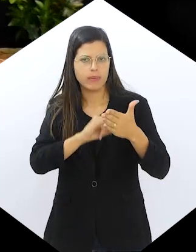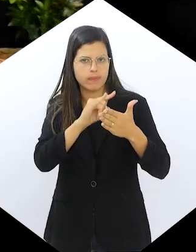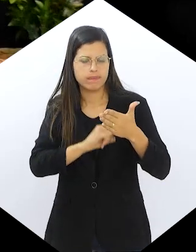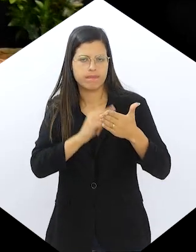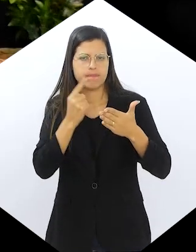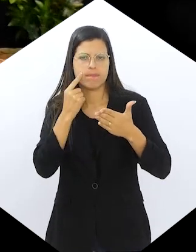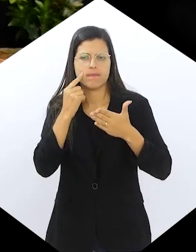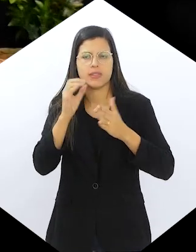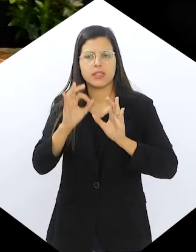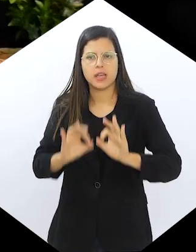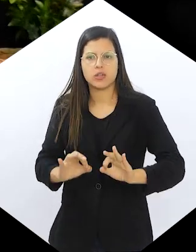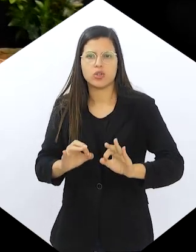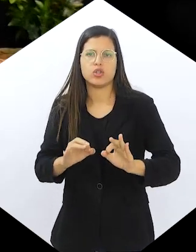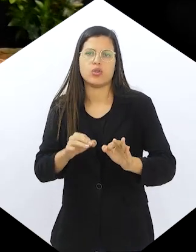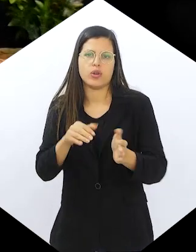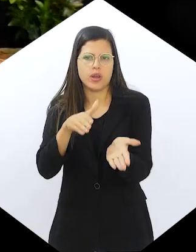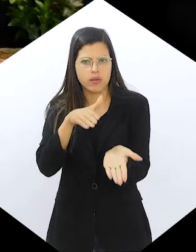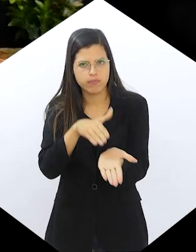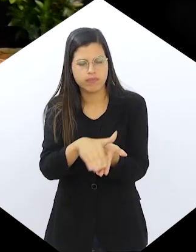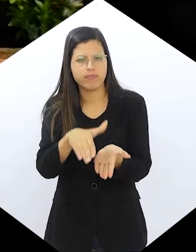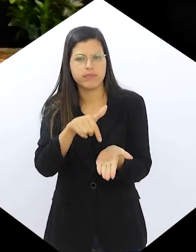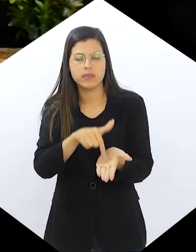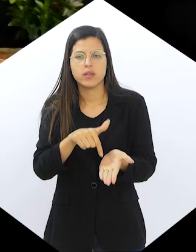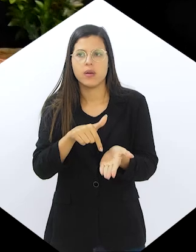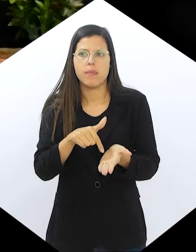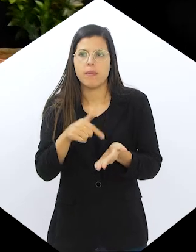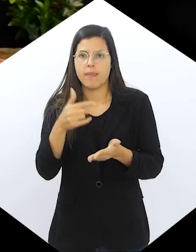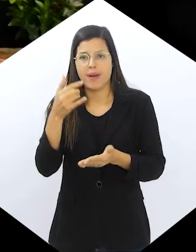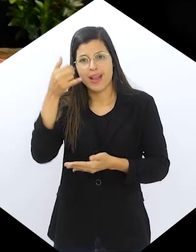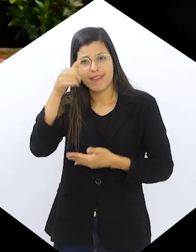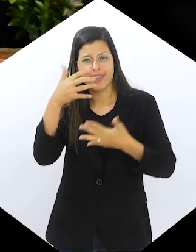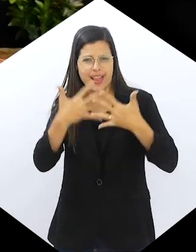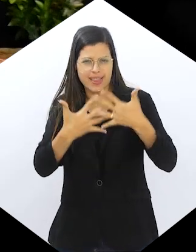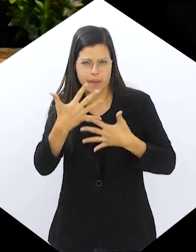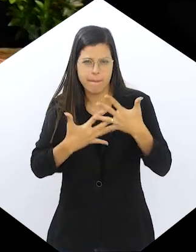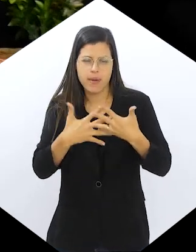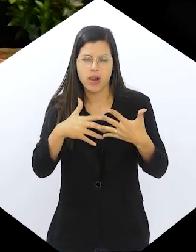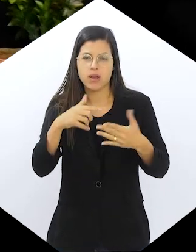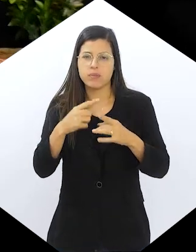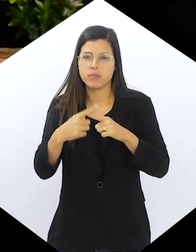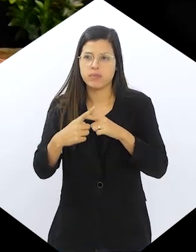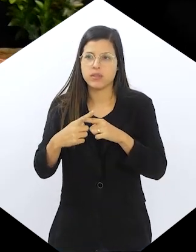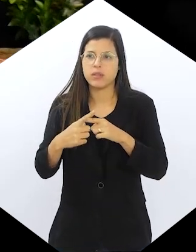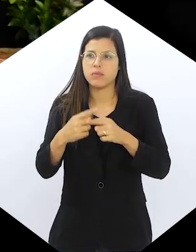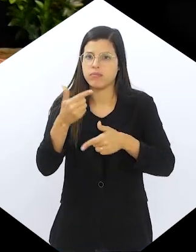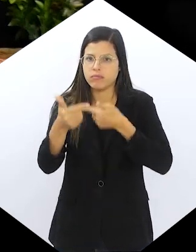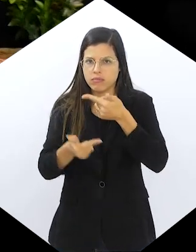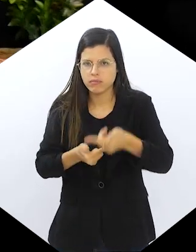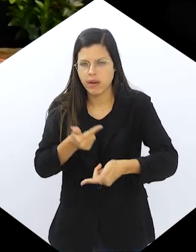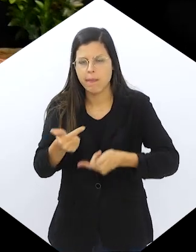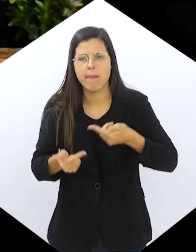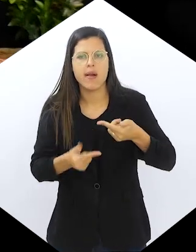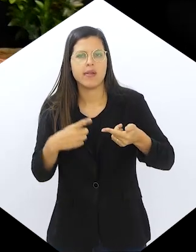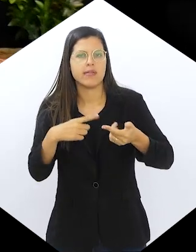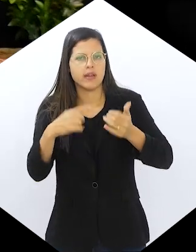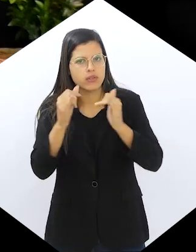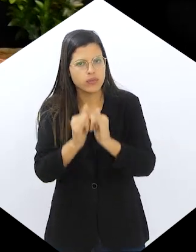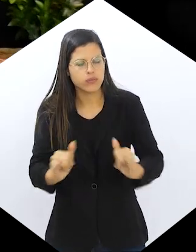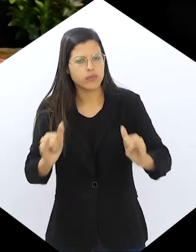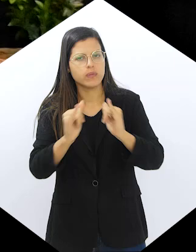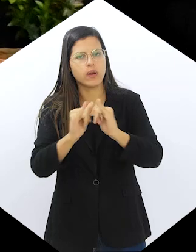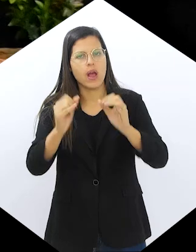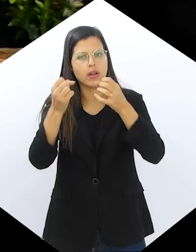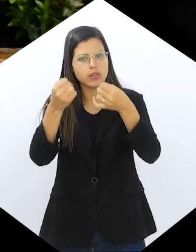documentação, ver que está tudo certinho e aí sim emitir. Exatamente para a gente não ter transtorno. Porque assim, a gente ainda tem um trabalho sempre de ficar